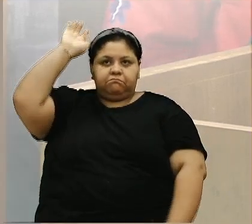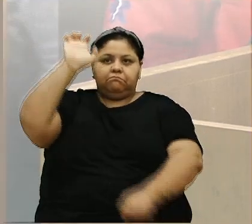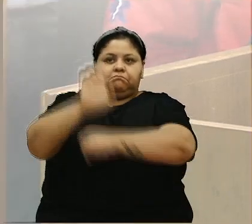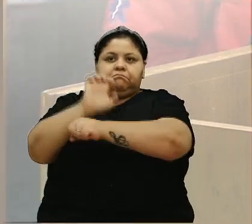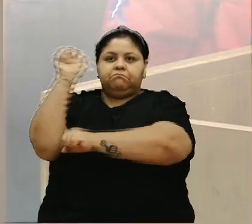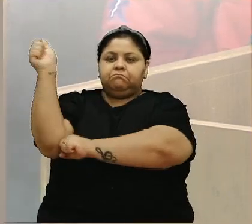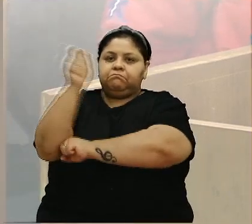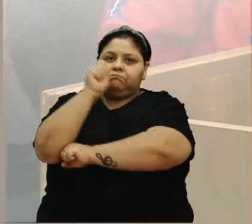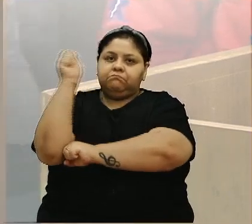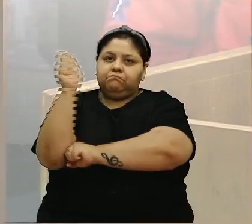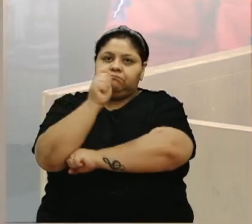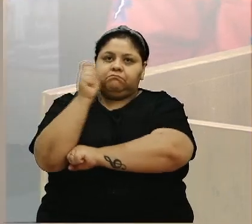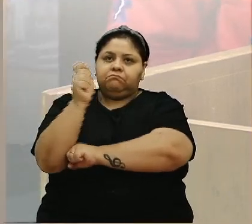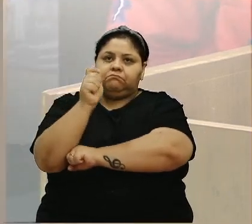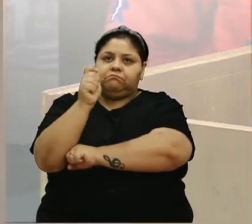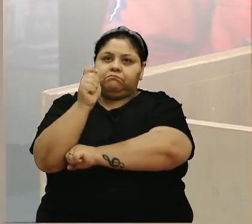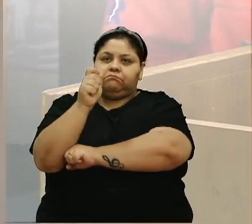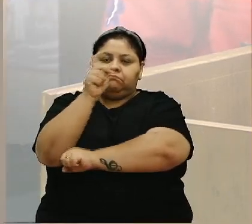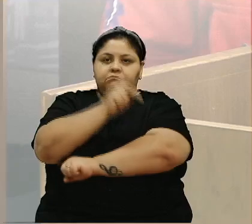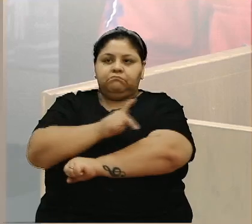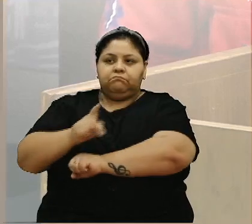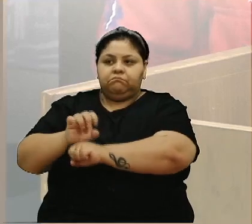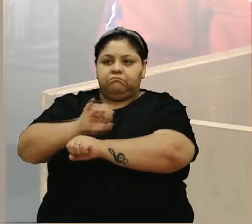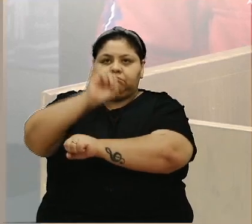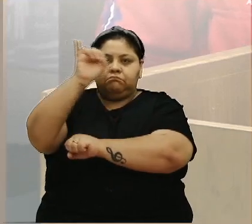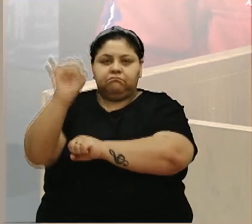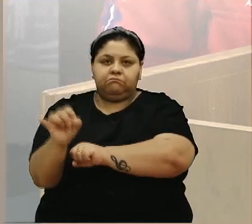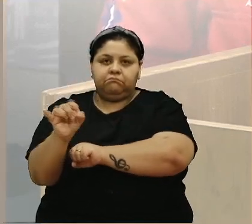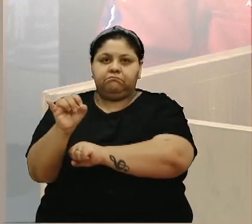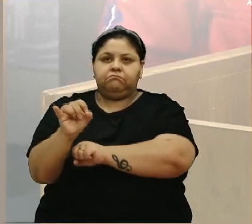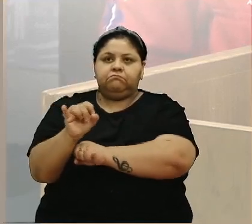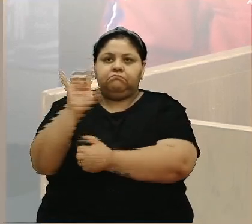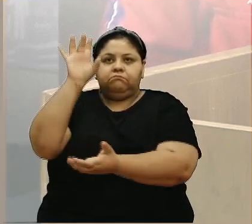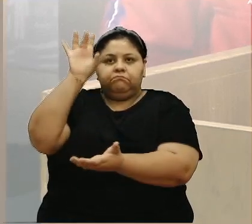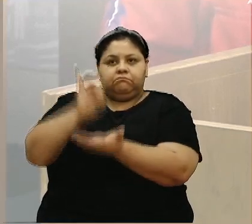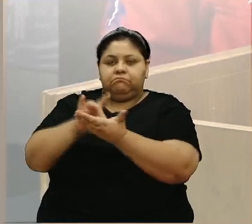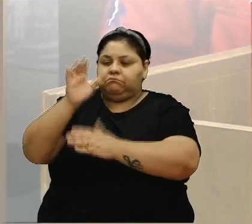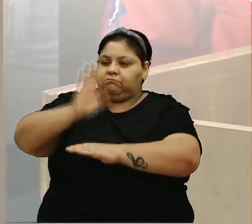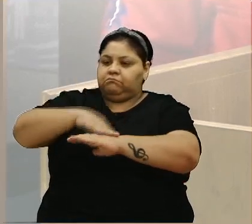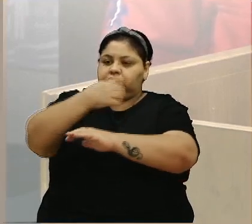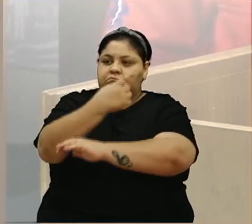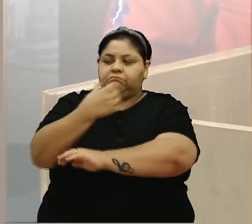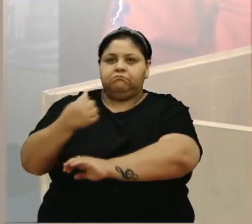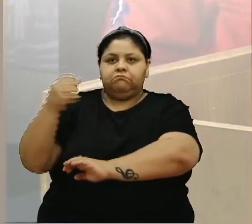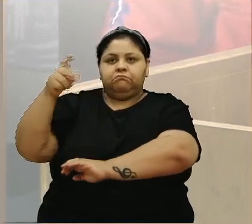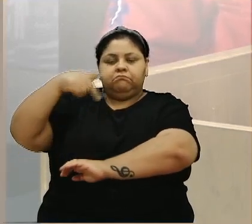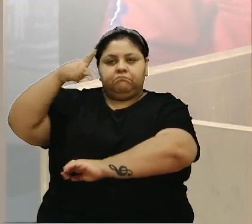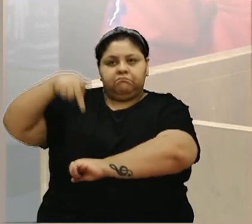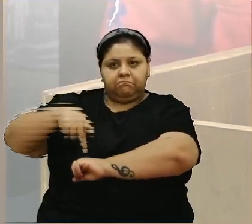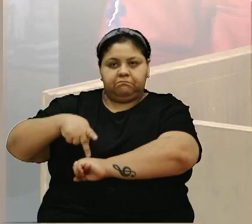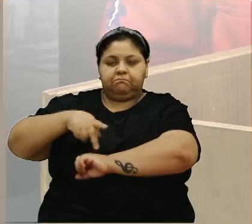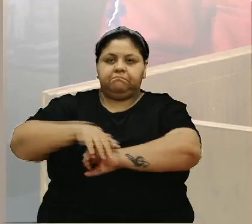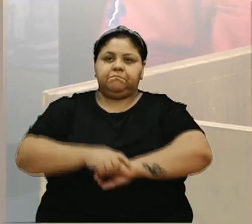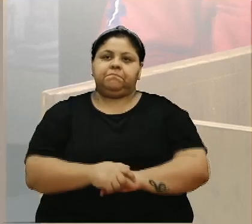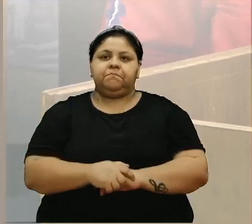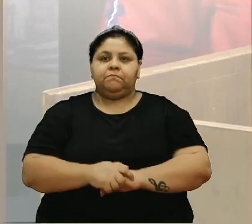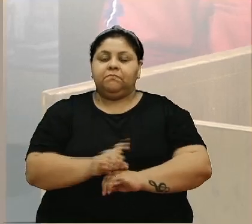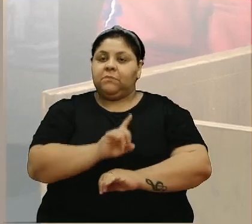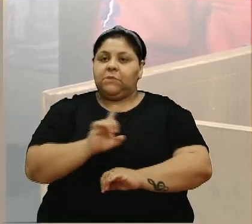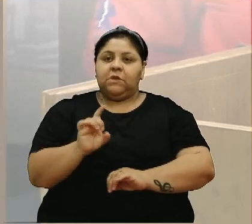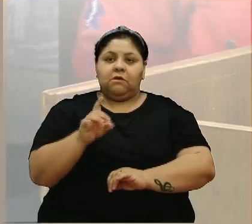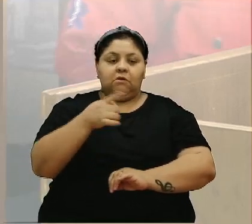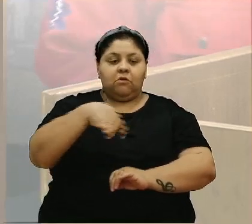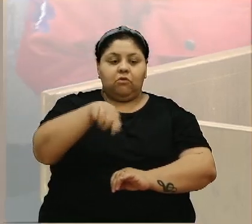Sul, instrutores internacional homologados em mais de 16 países. Tá? Não